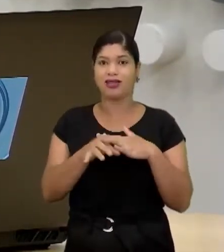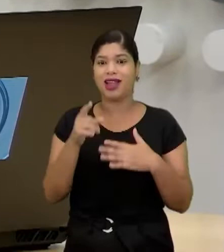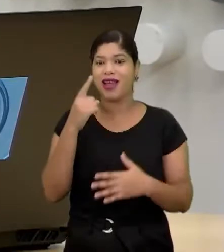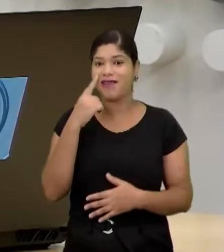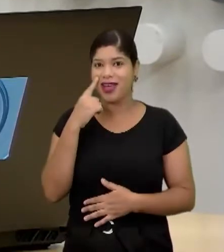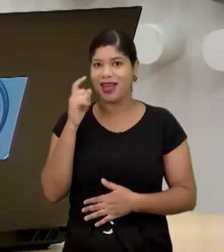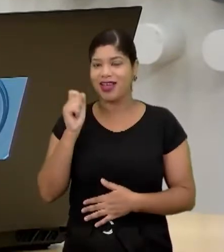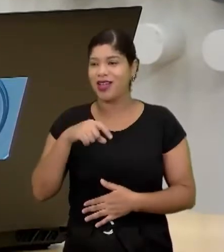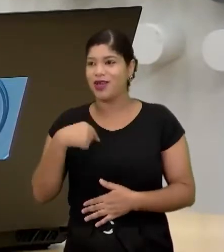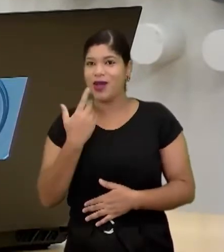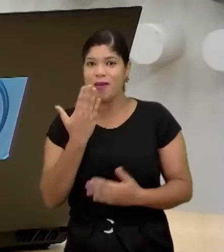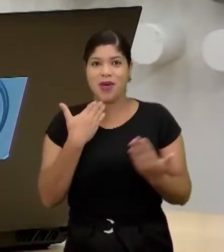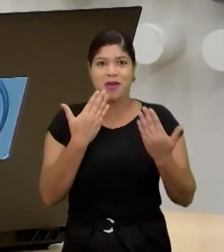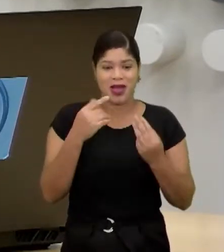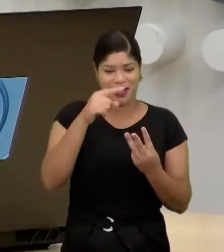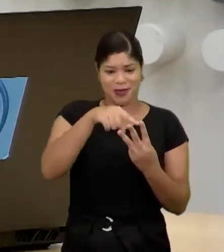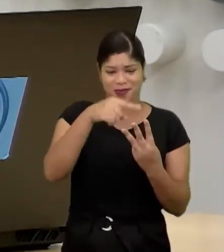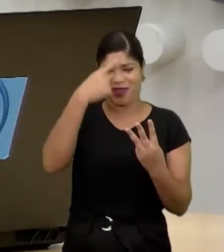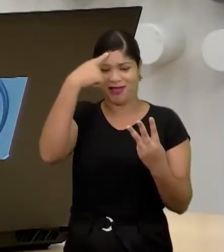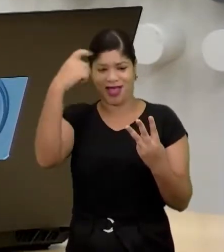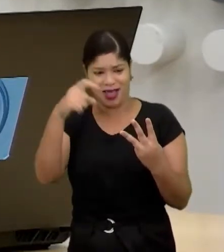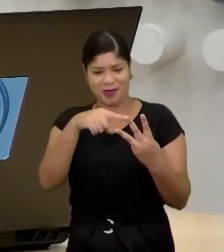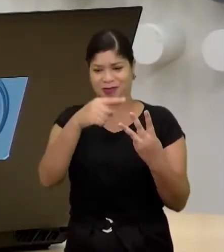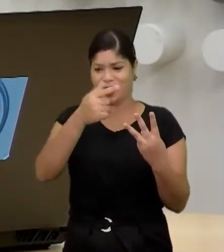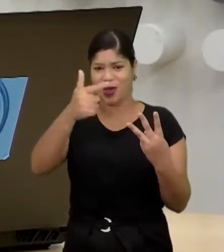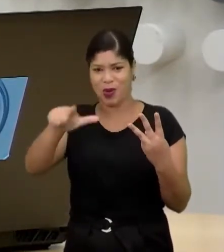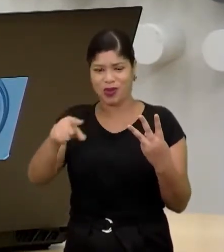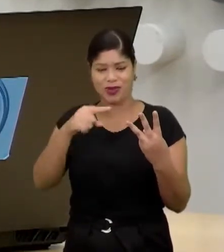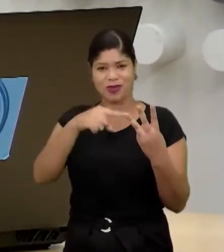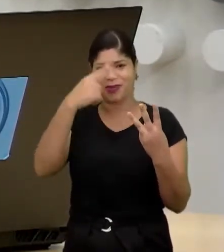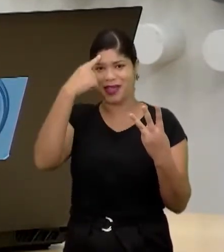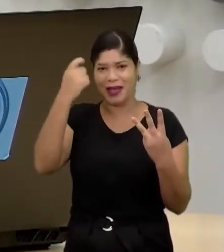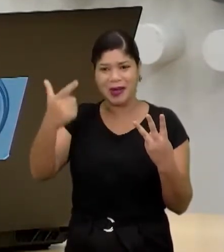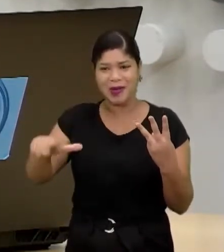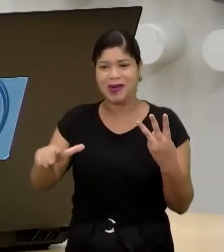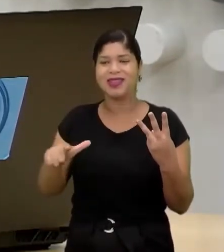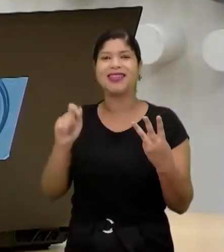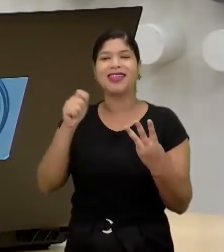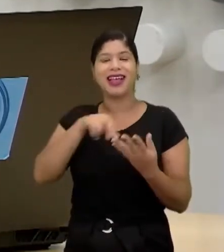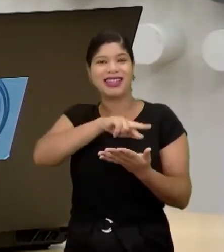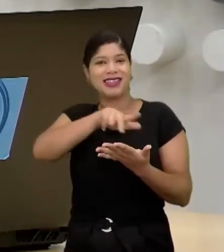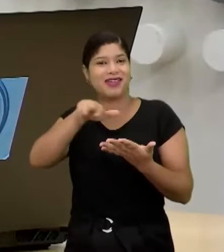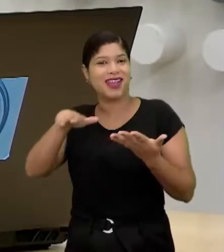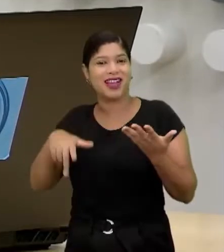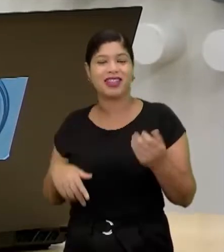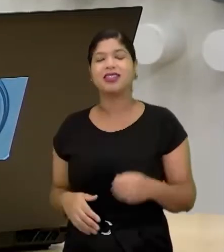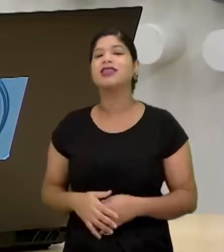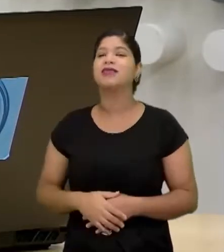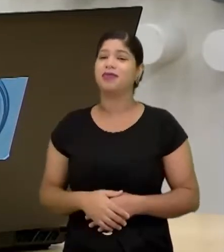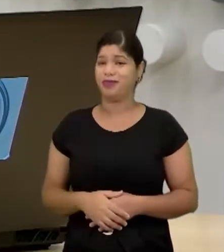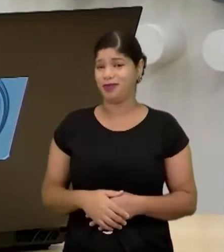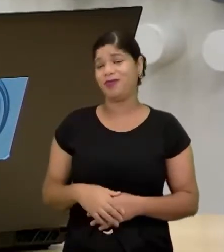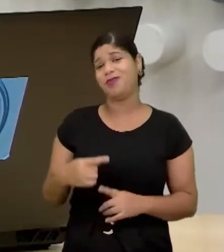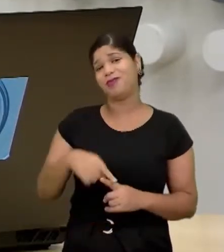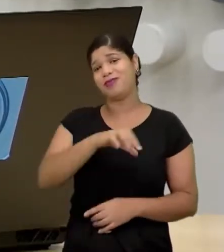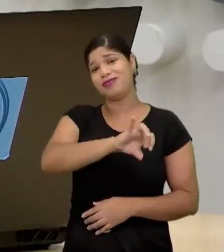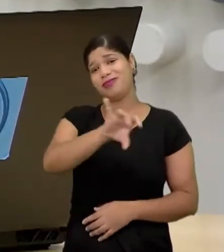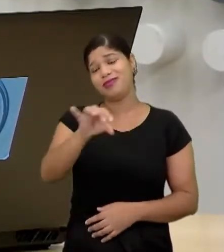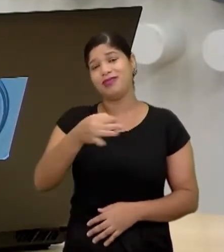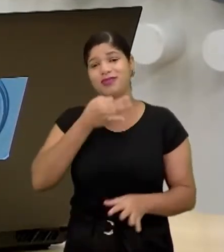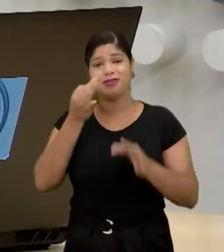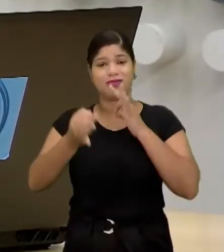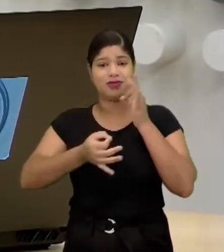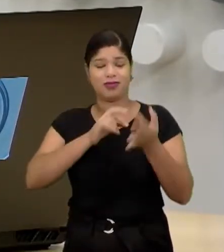que essa discussão ela dá pano para manga e ela vai longe sabe por quê que ela vai longe porque até